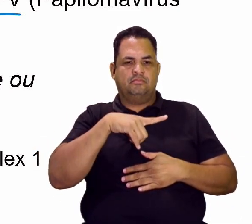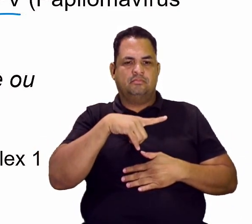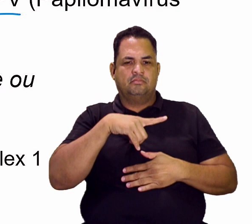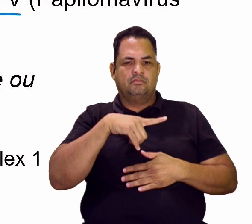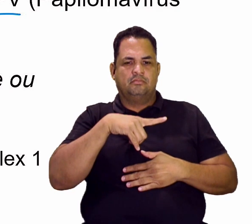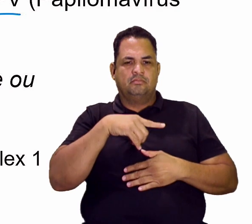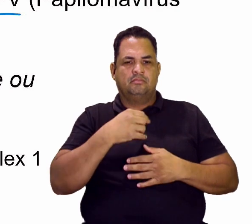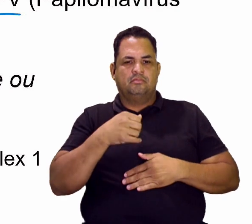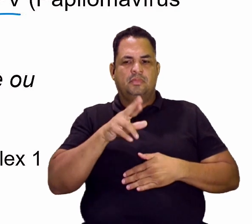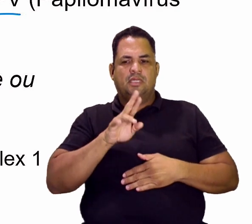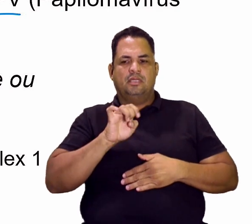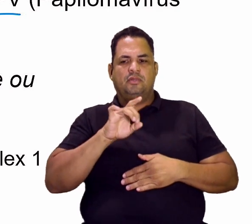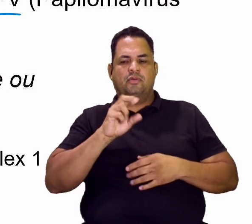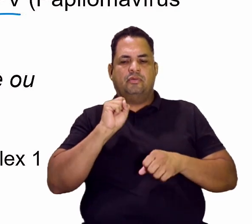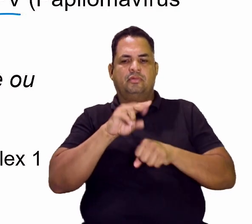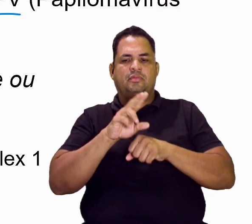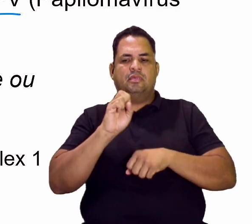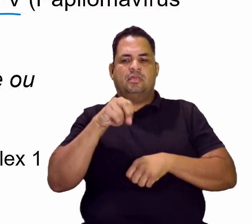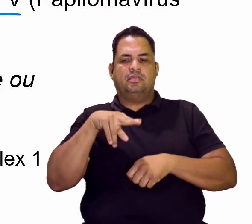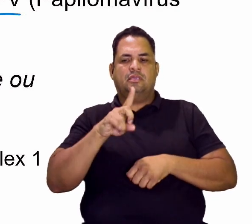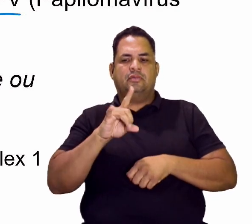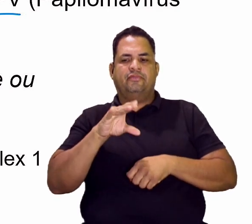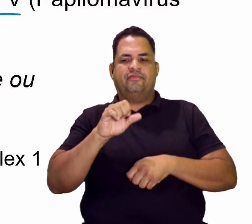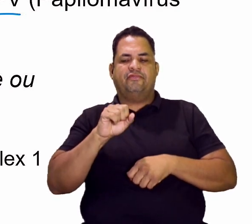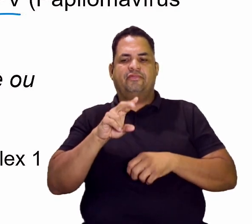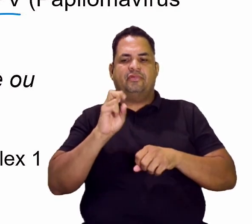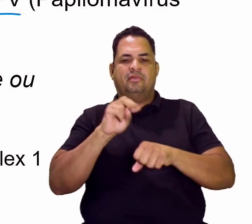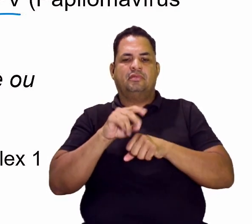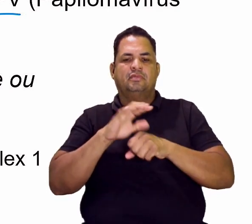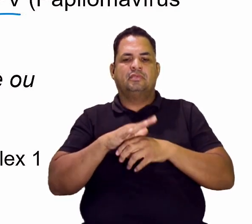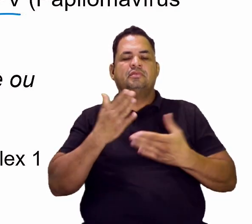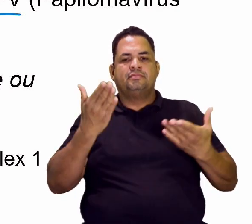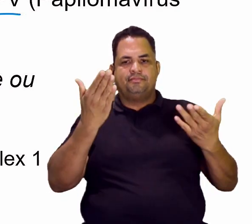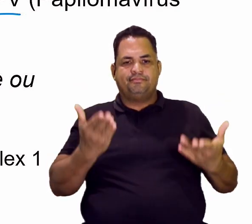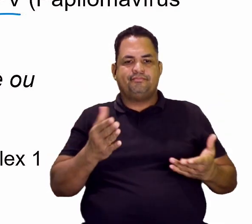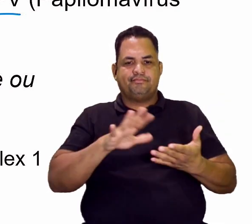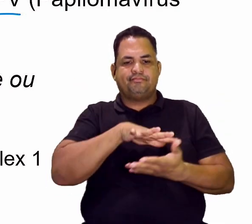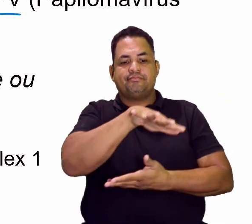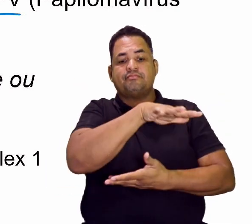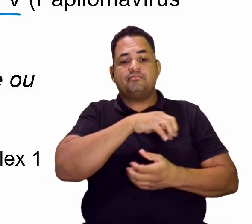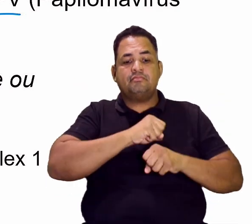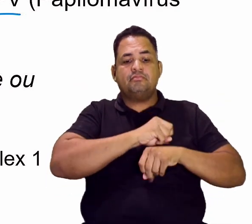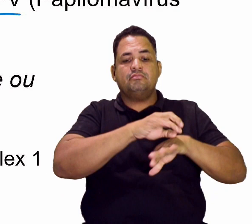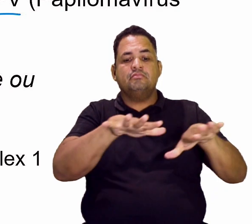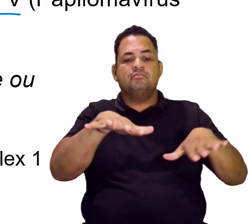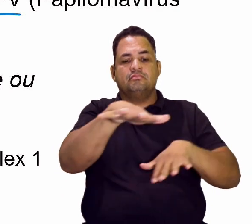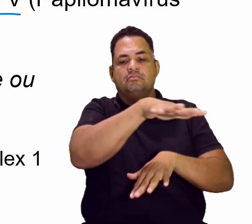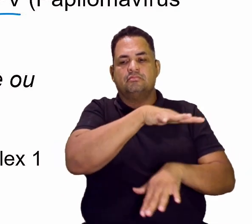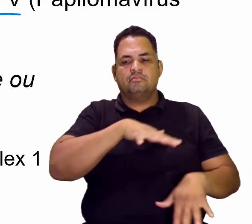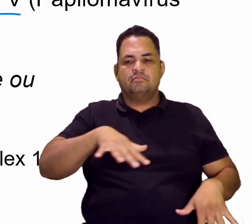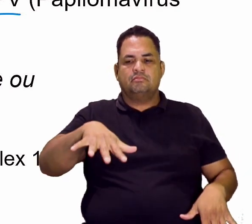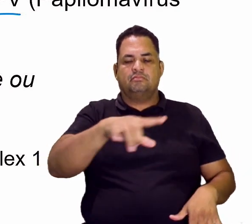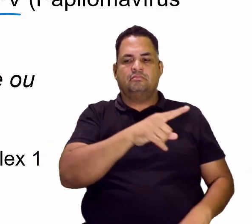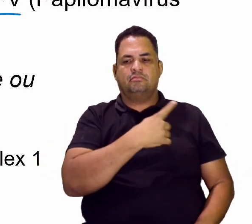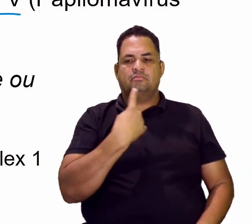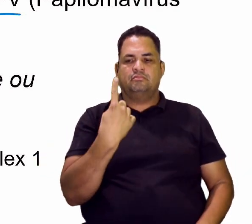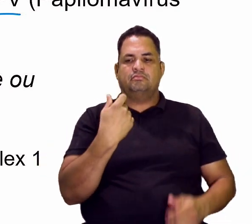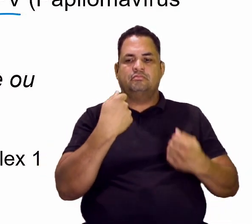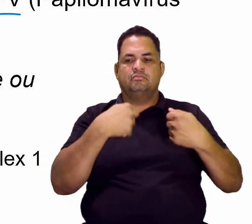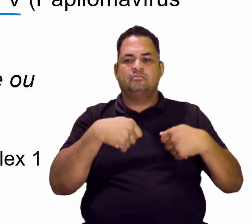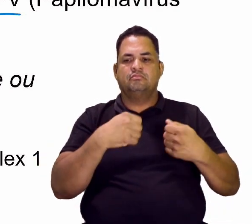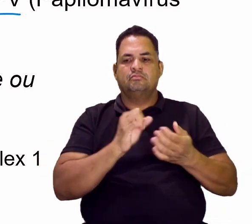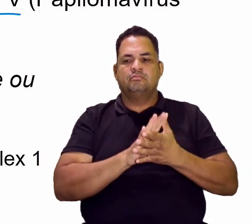os retrovírus, adenovírus, como uma grande maioria aí circulando pelo ambiente onde nós podemos